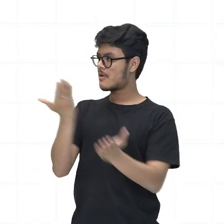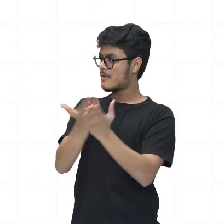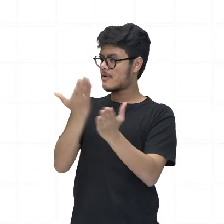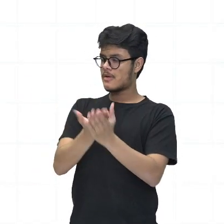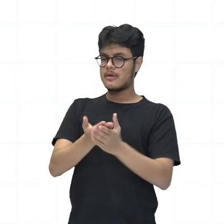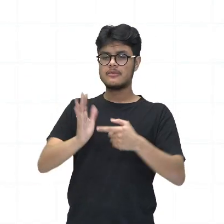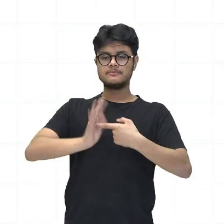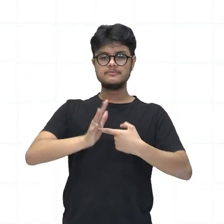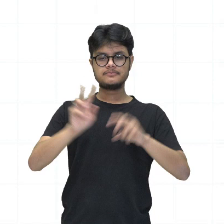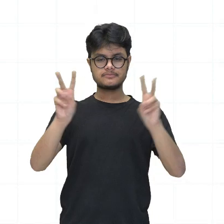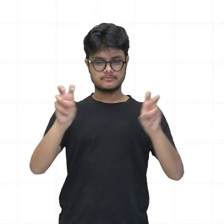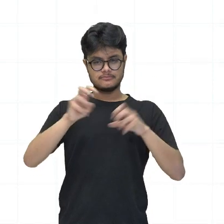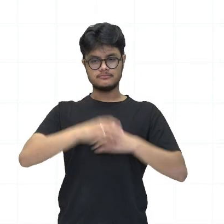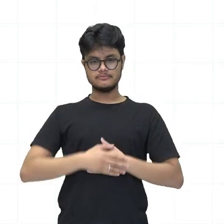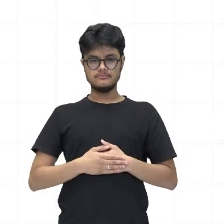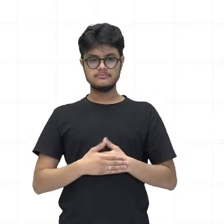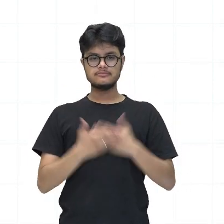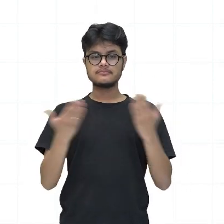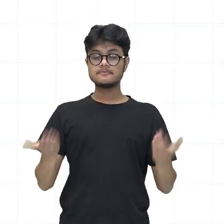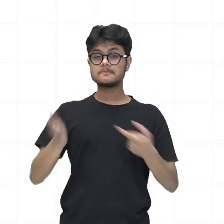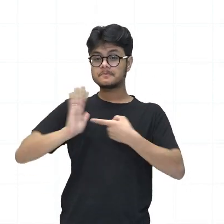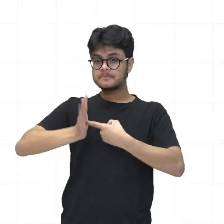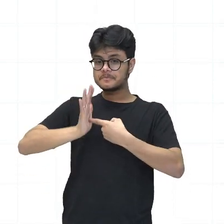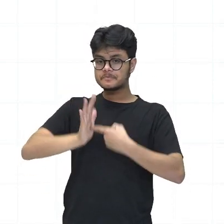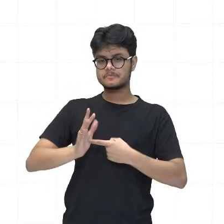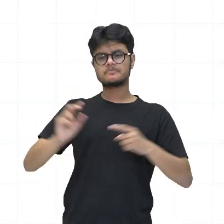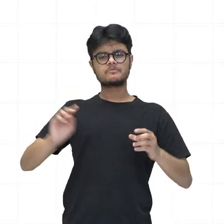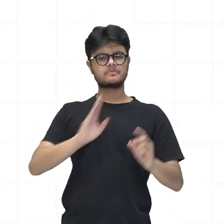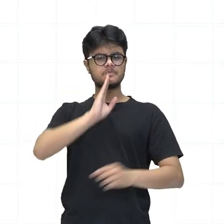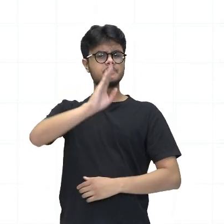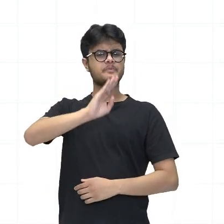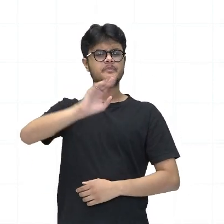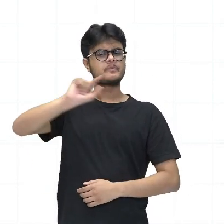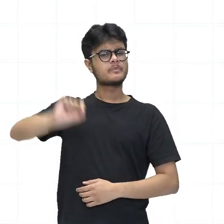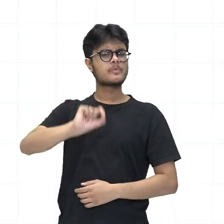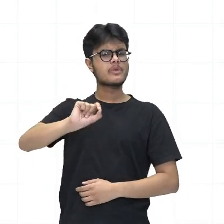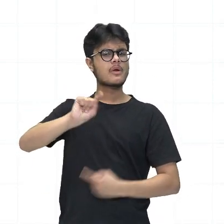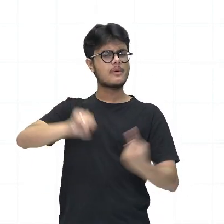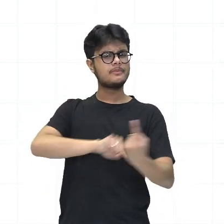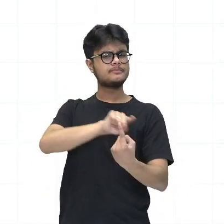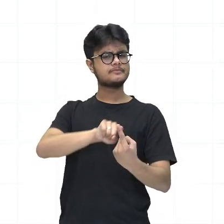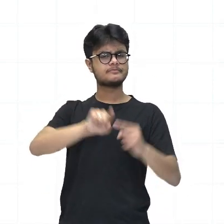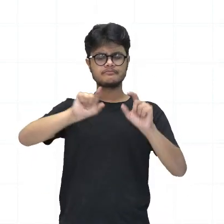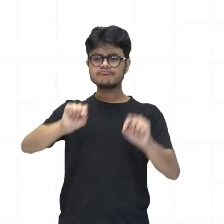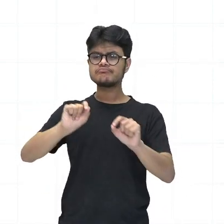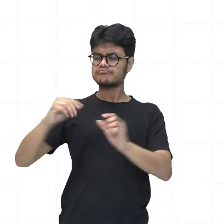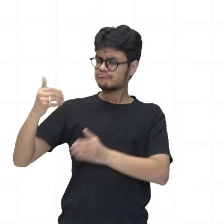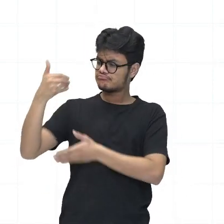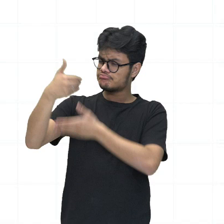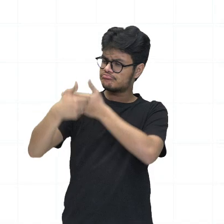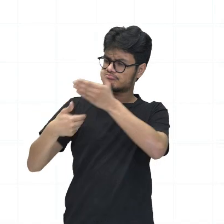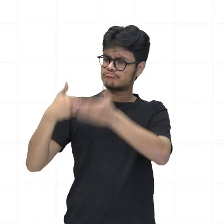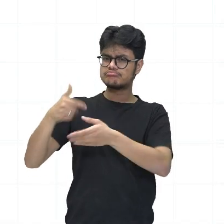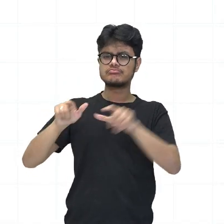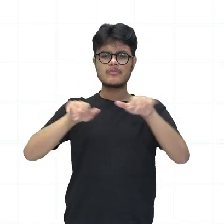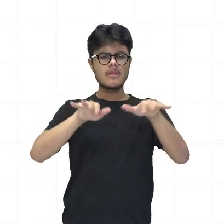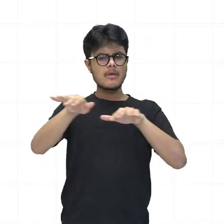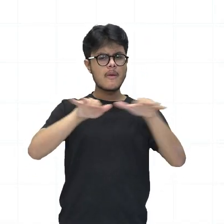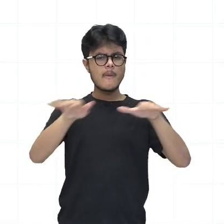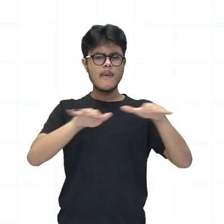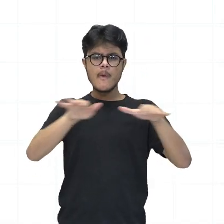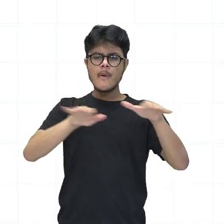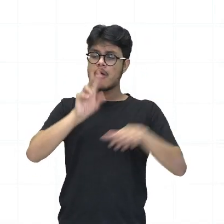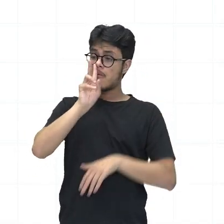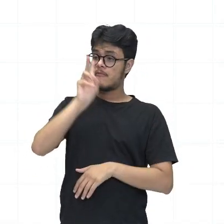máquinas. Então, as máquinas foram desenvolvidas com a função de aumentar a intensidade de uma força